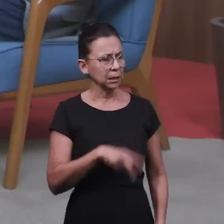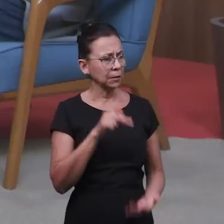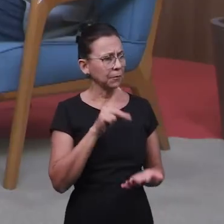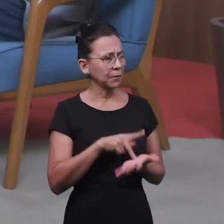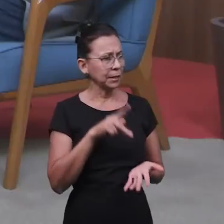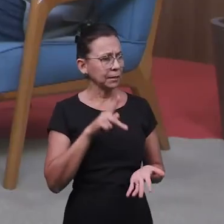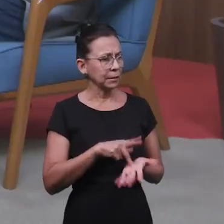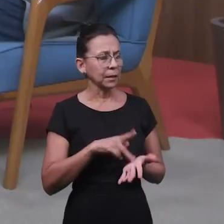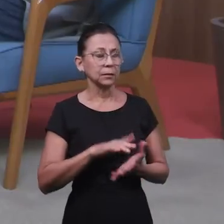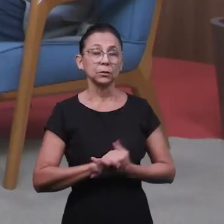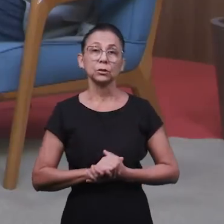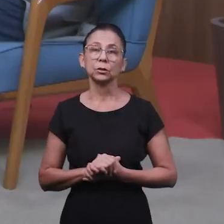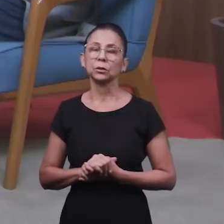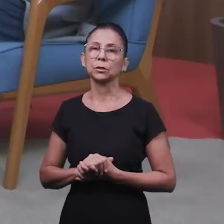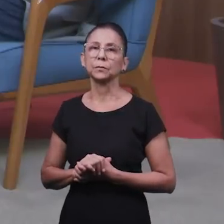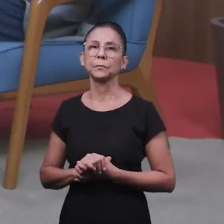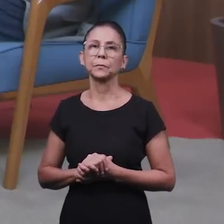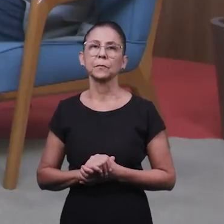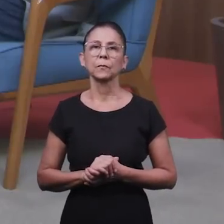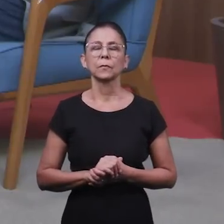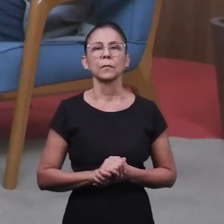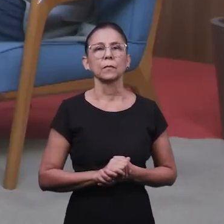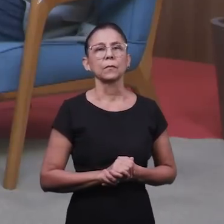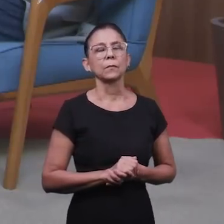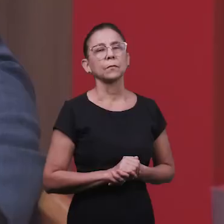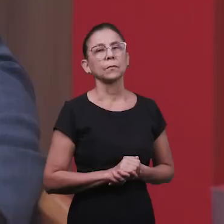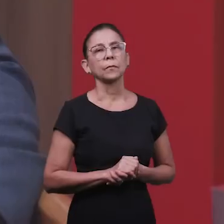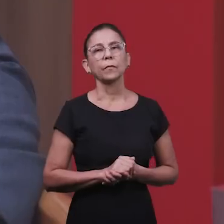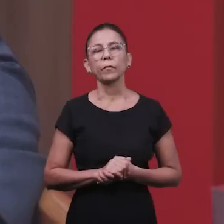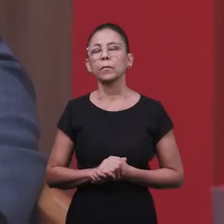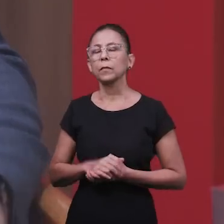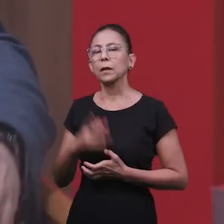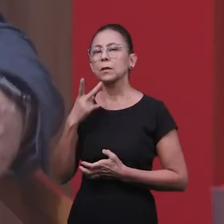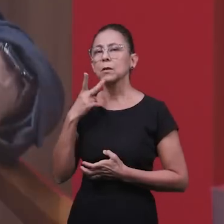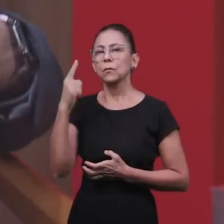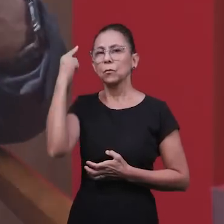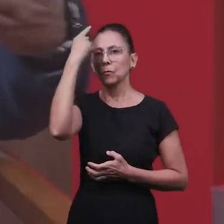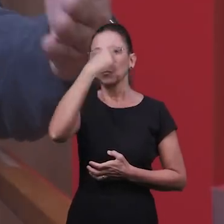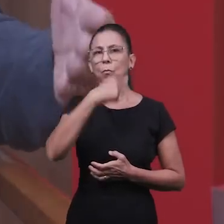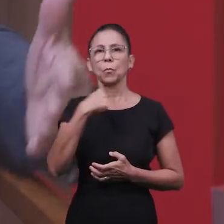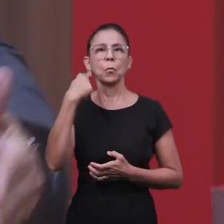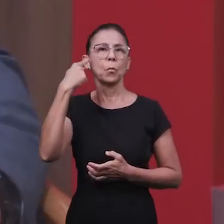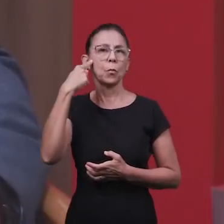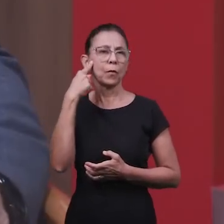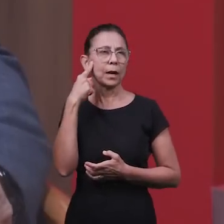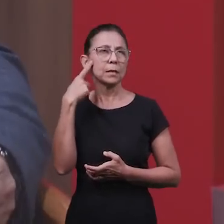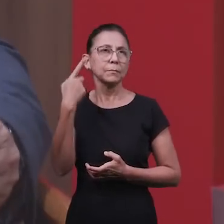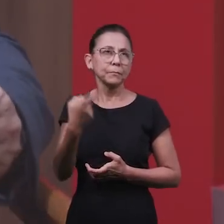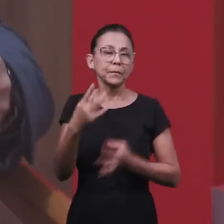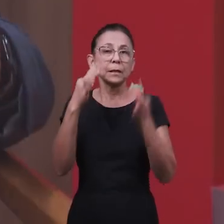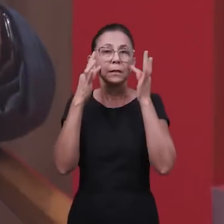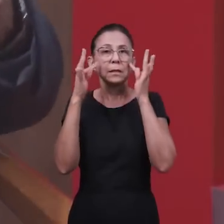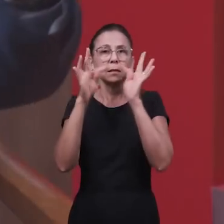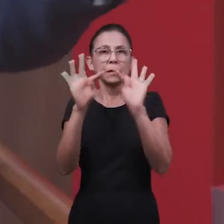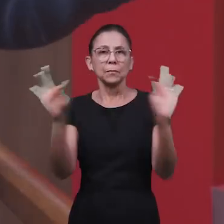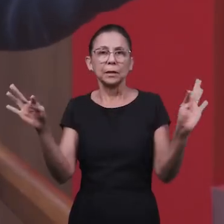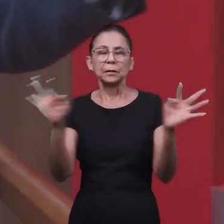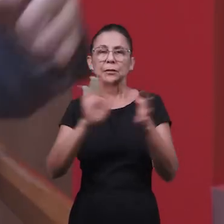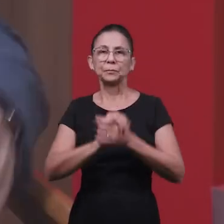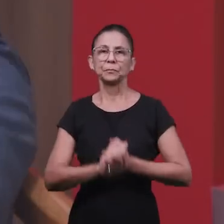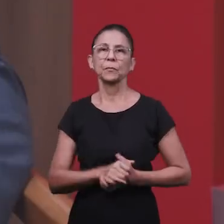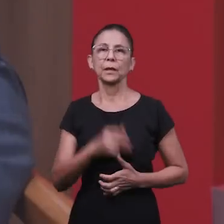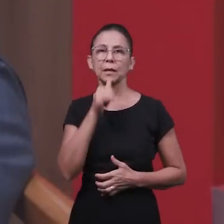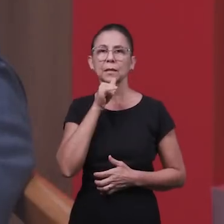a face, o Sérgio colocou bem, fala do testemunho. Então, por exemplo, eu estou vendo aqui